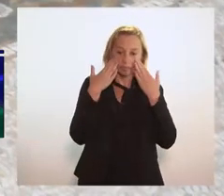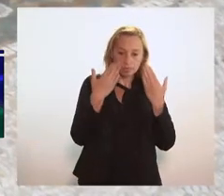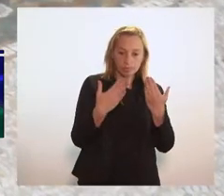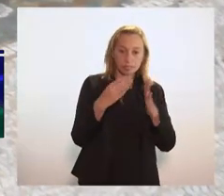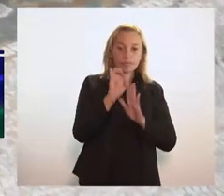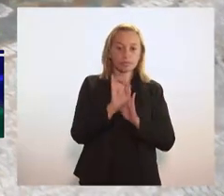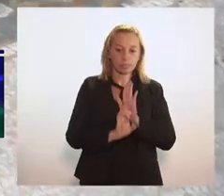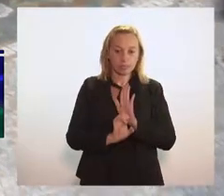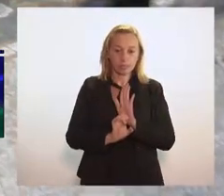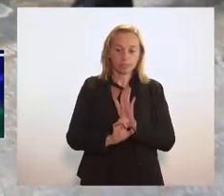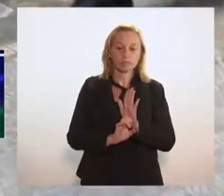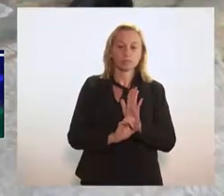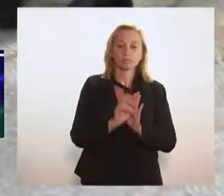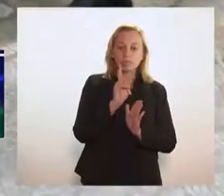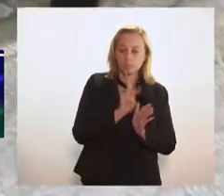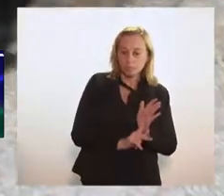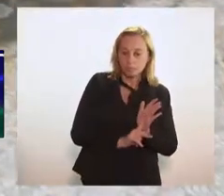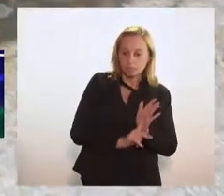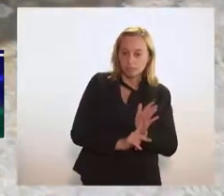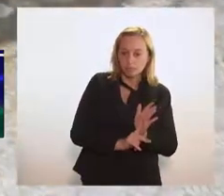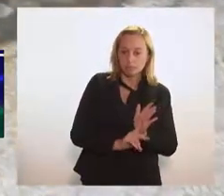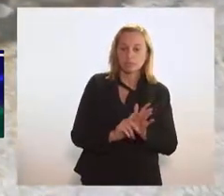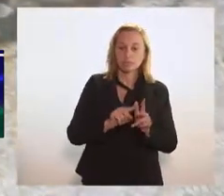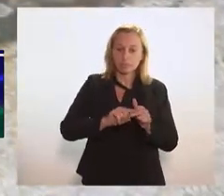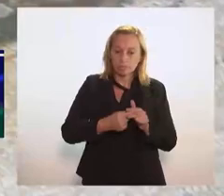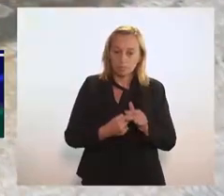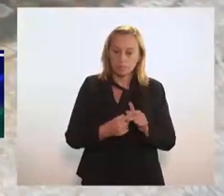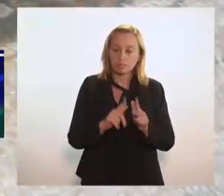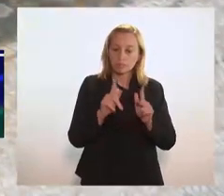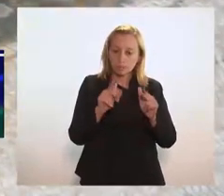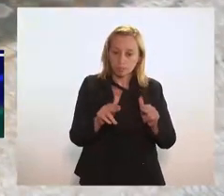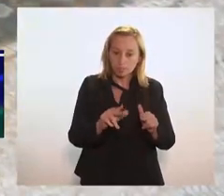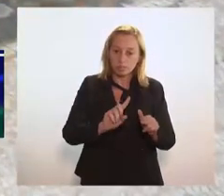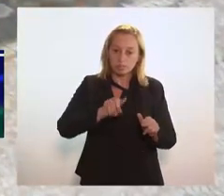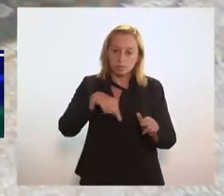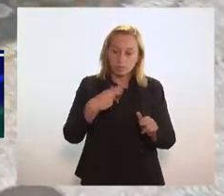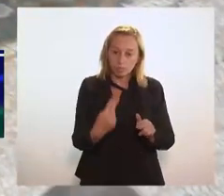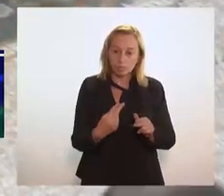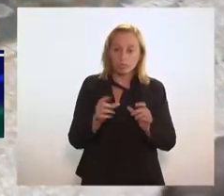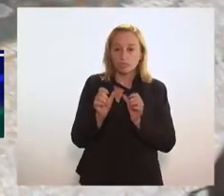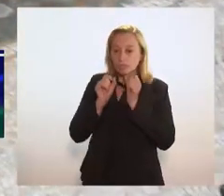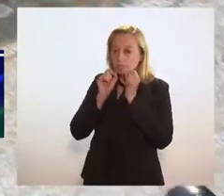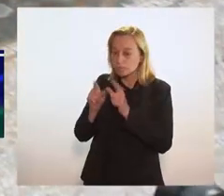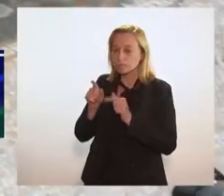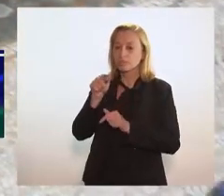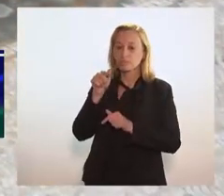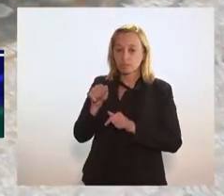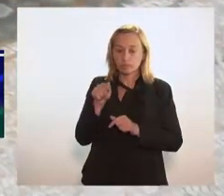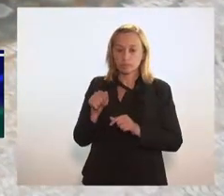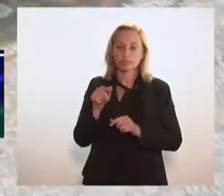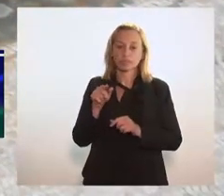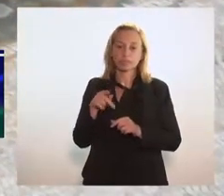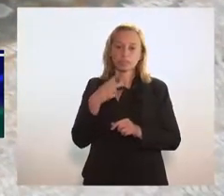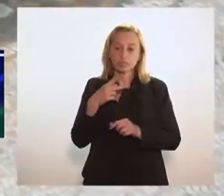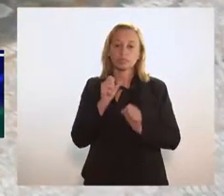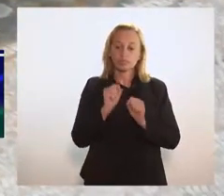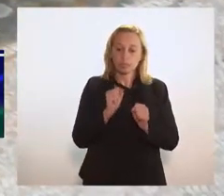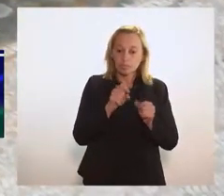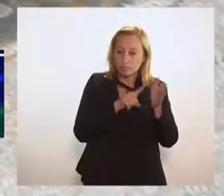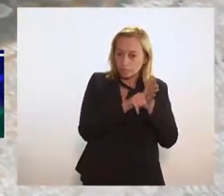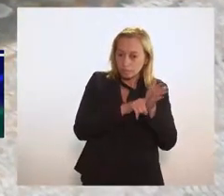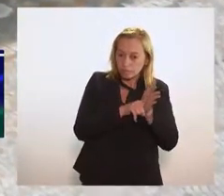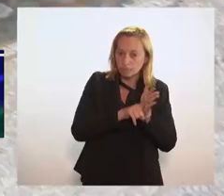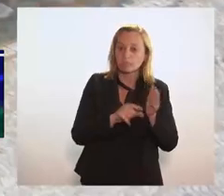projeto as mesmas correções ou críticas que ele apontou e poderão ser analisadas